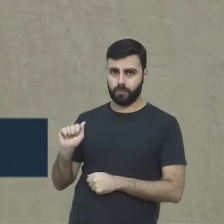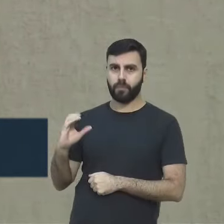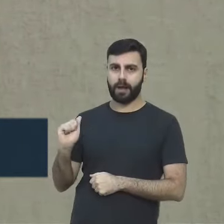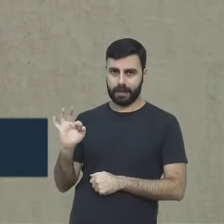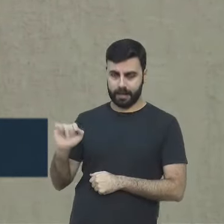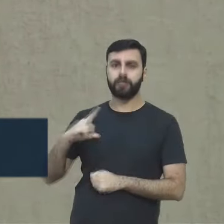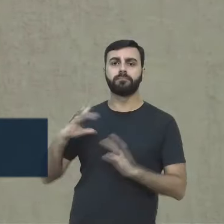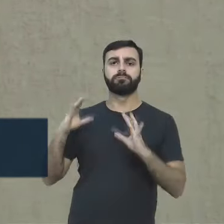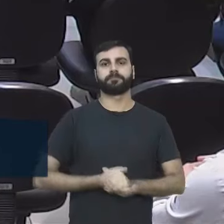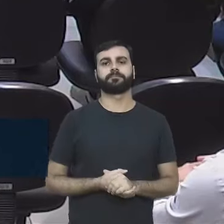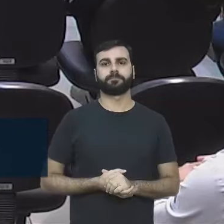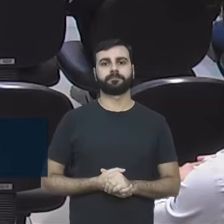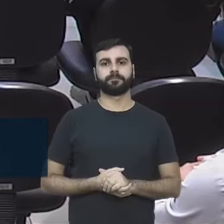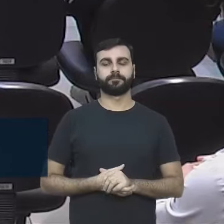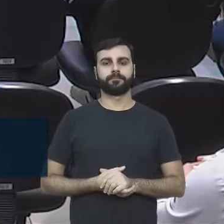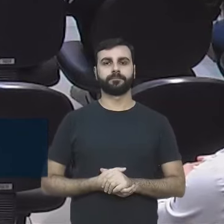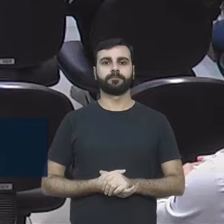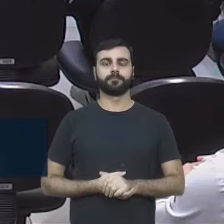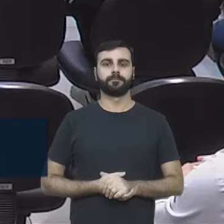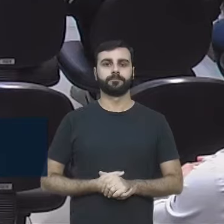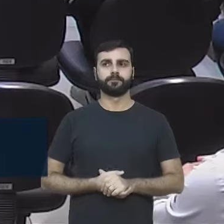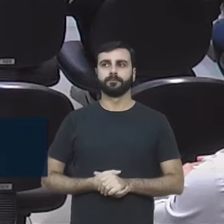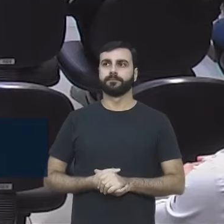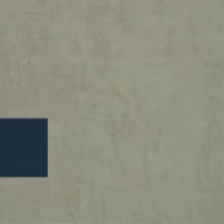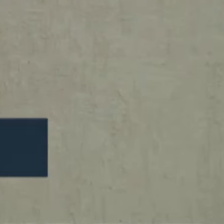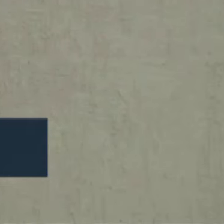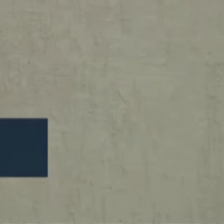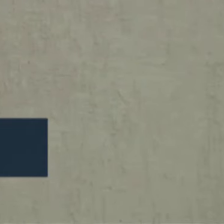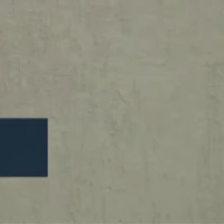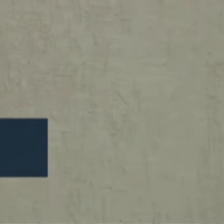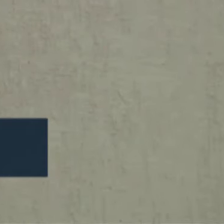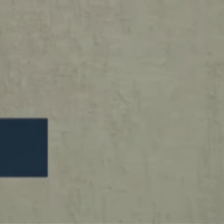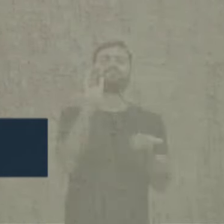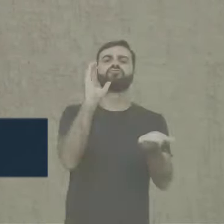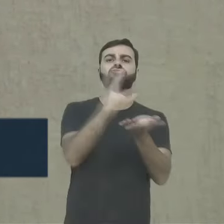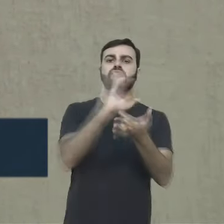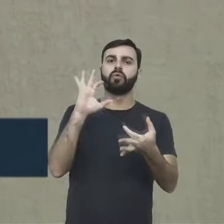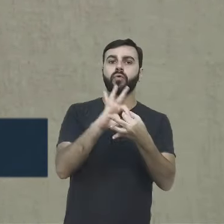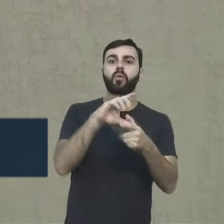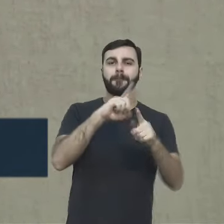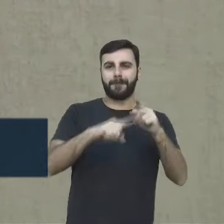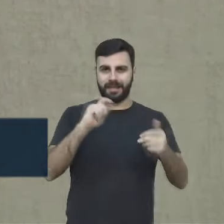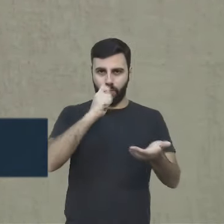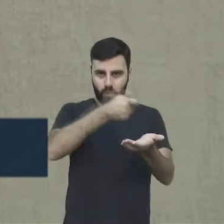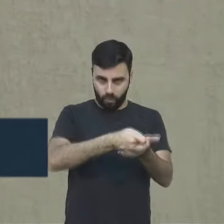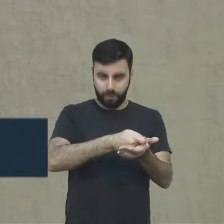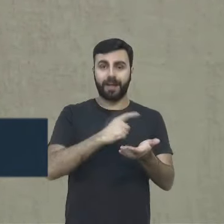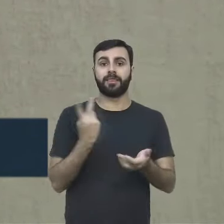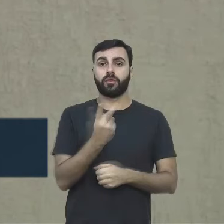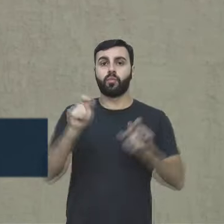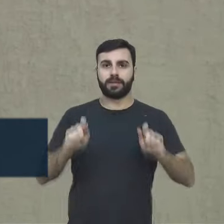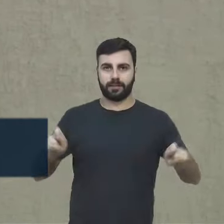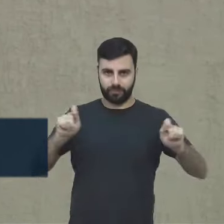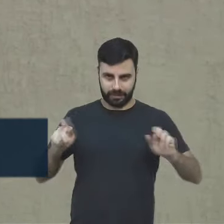foram licitados e encaminhados a outra Associação a acamari esses recursos são para a compra de equipamento para as duas